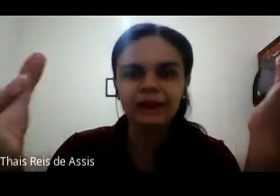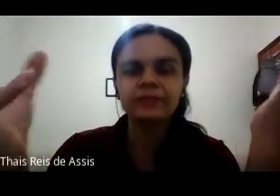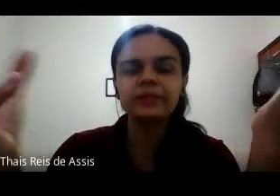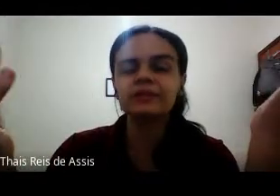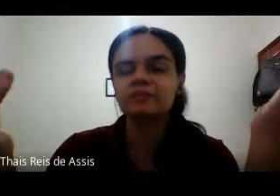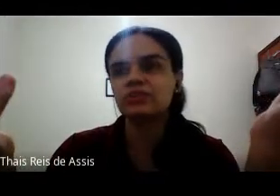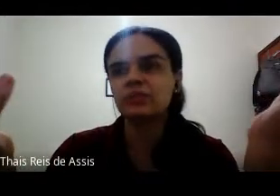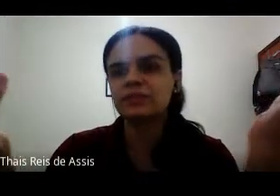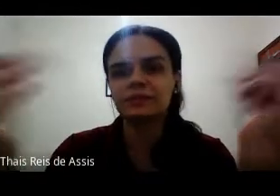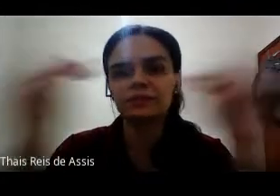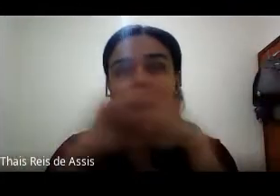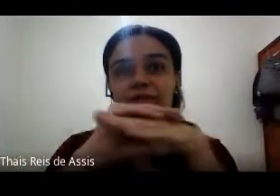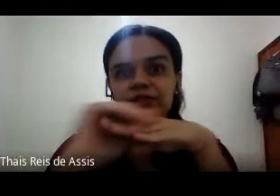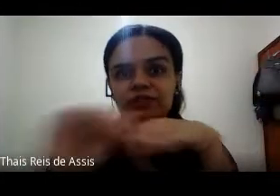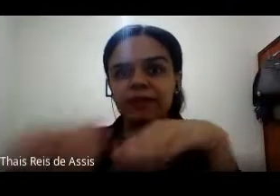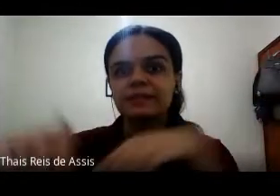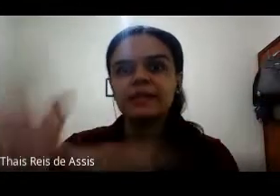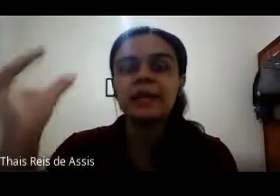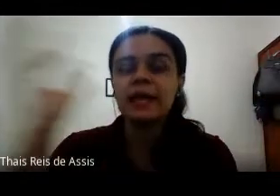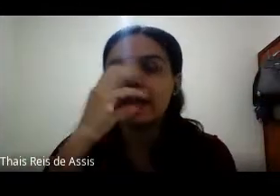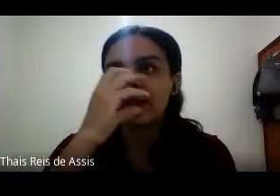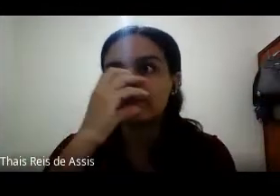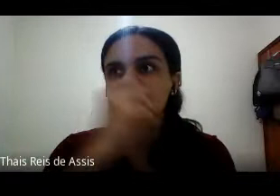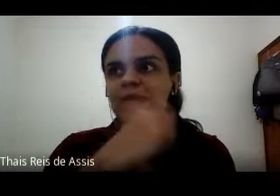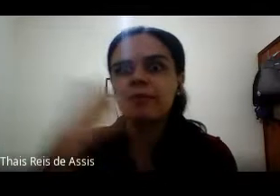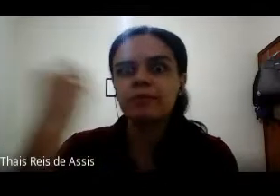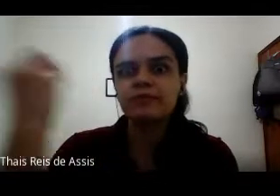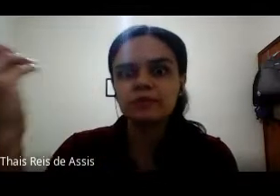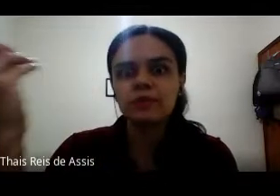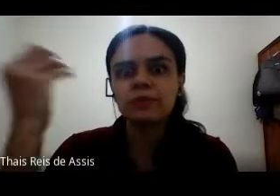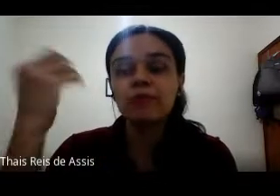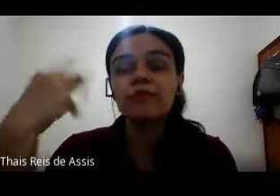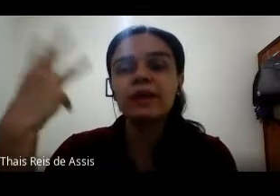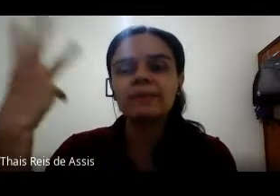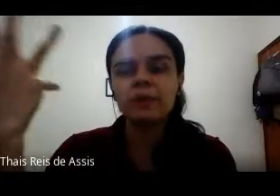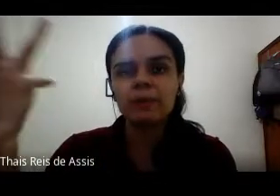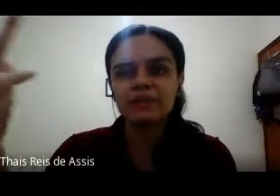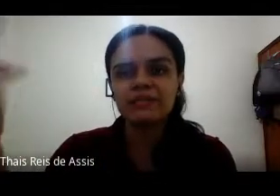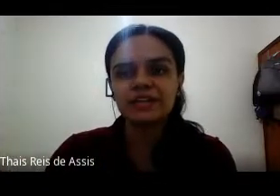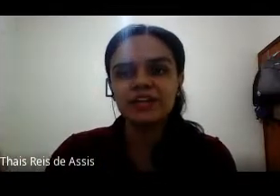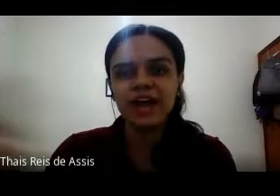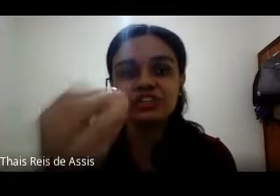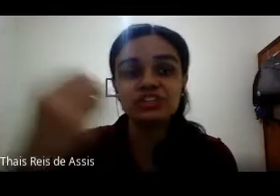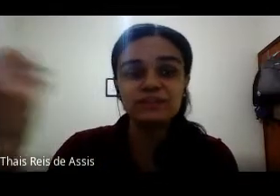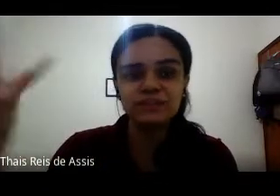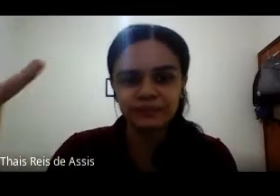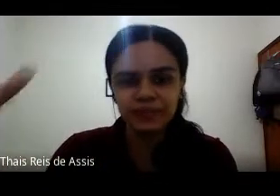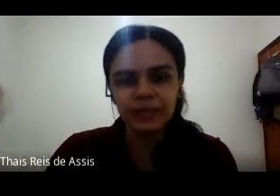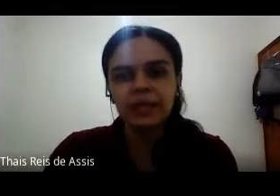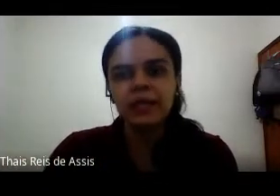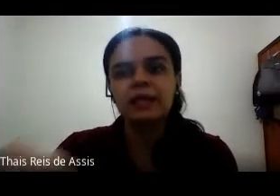lá e transmitir conhecimento. Isso não existe mais. Cabe ao professor promover uma aprendizagem